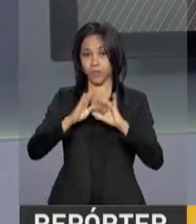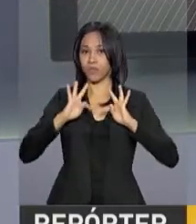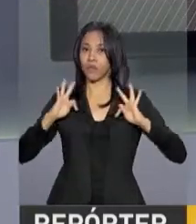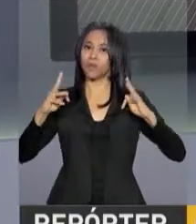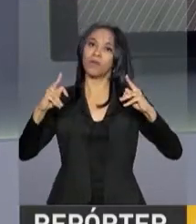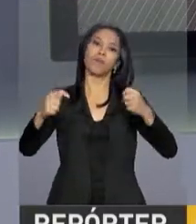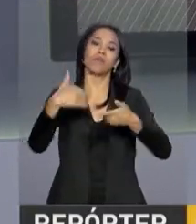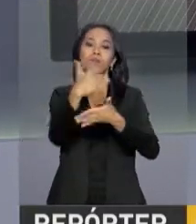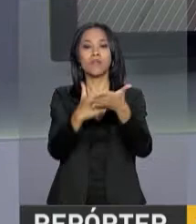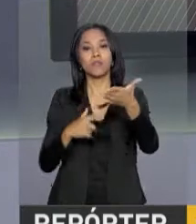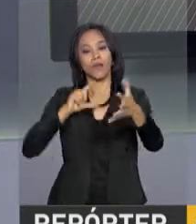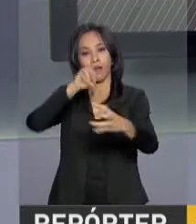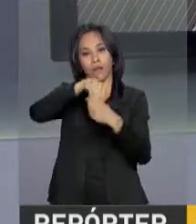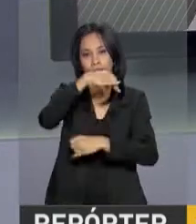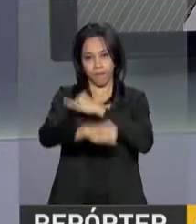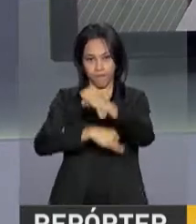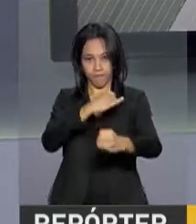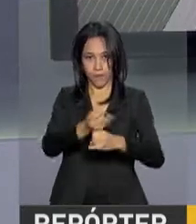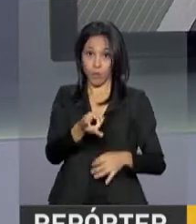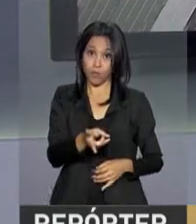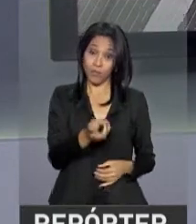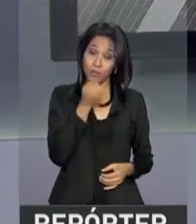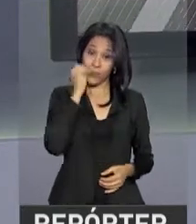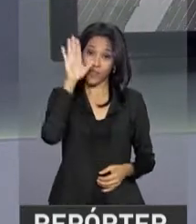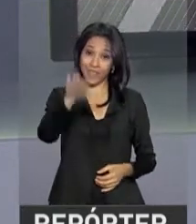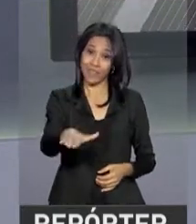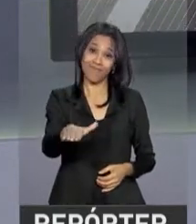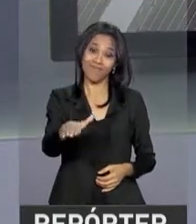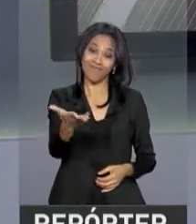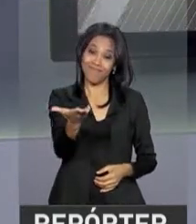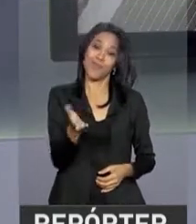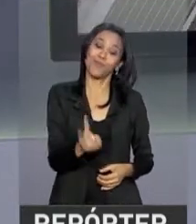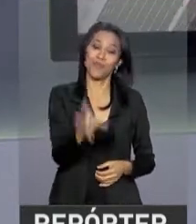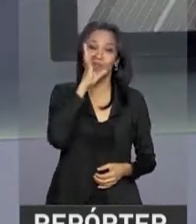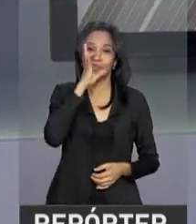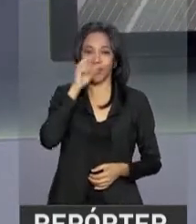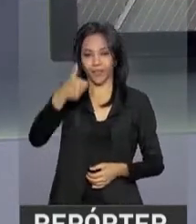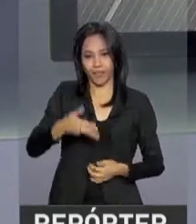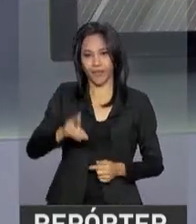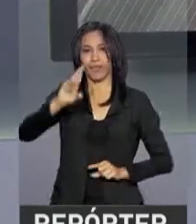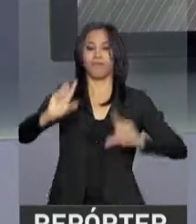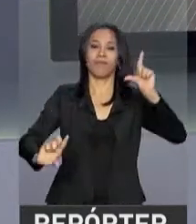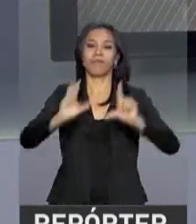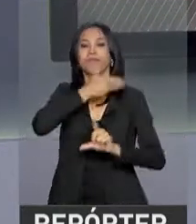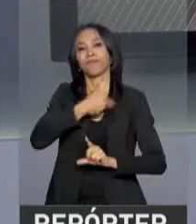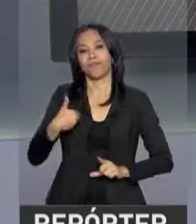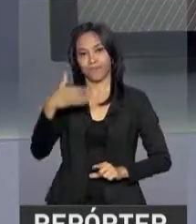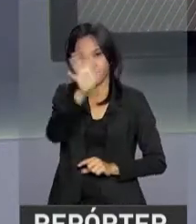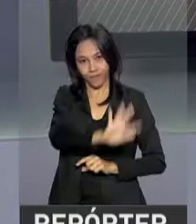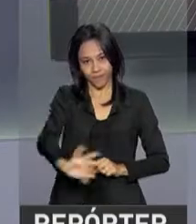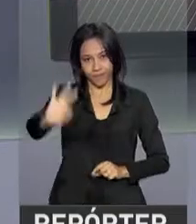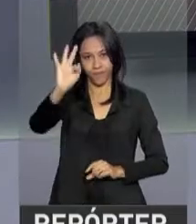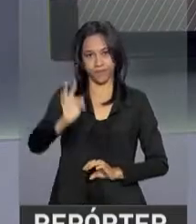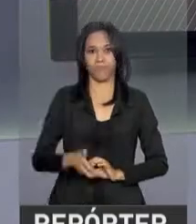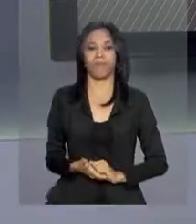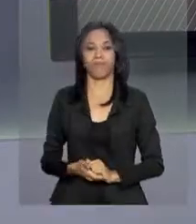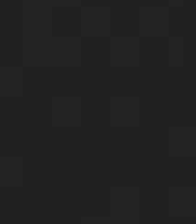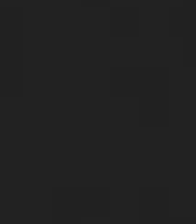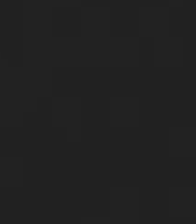está na página da NBR na internet. Uma boa tarde para você e continue com a gente na NBR, a TV do Governo Federal.